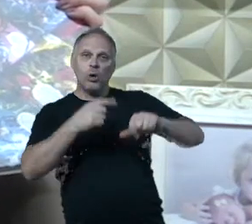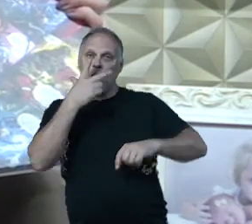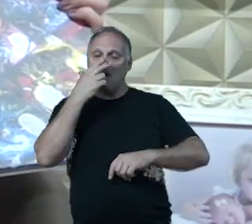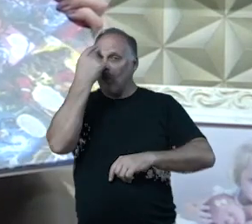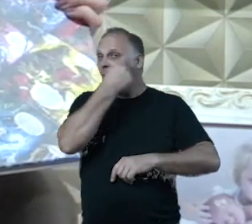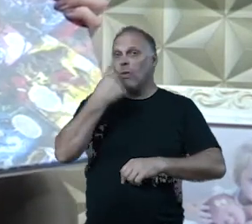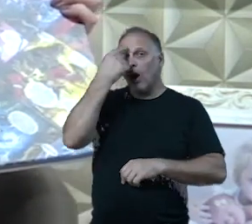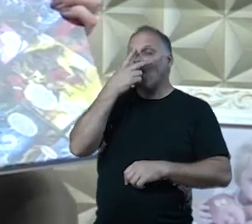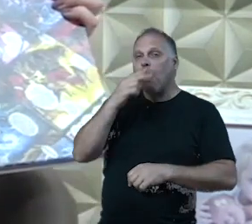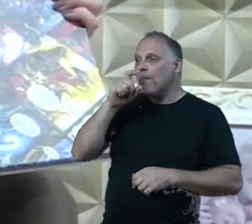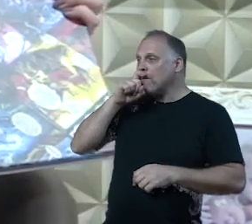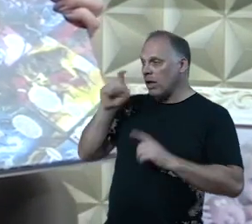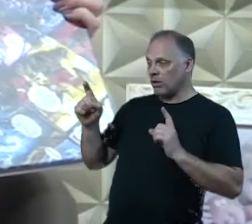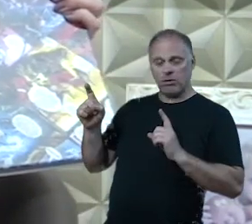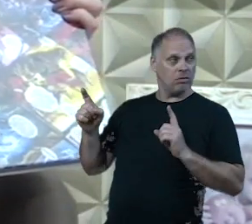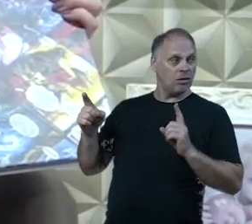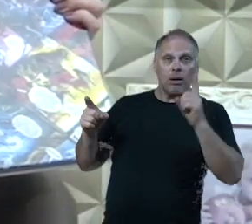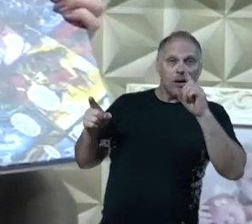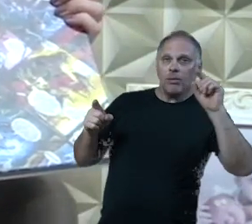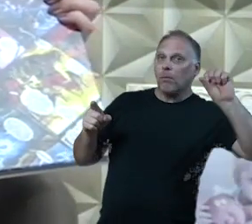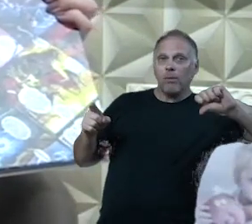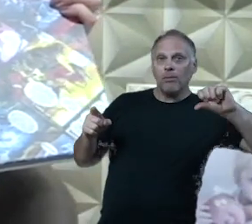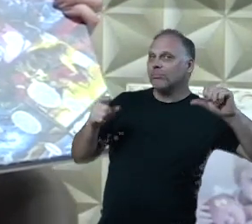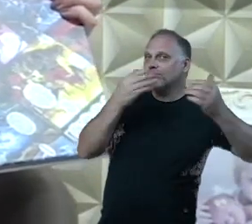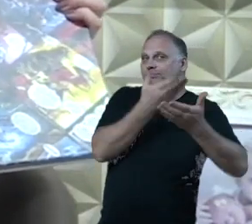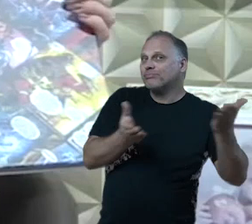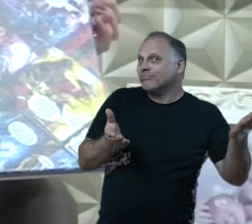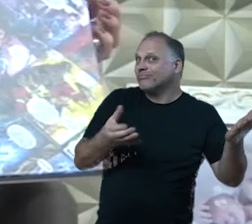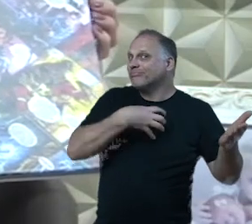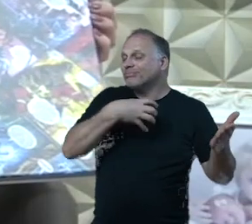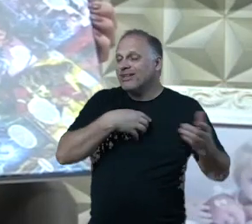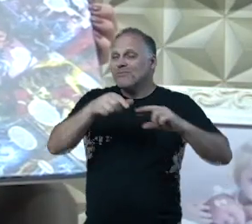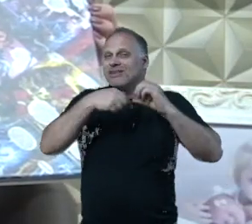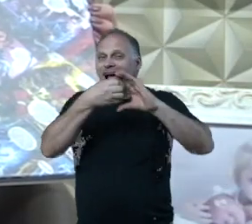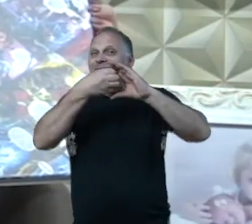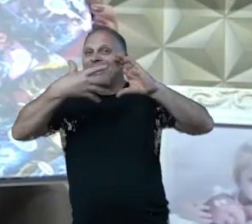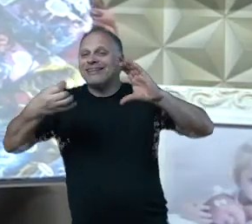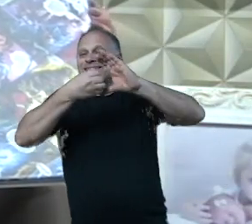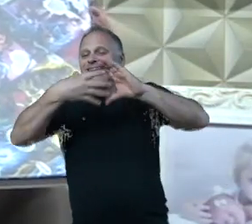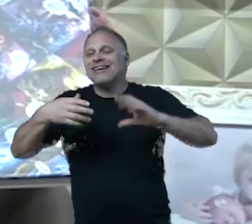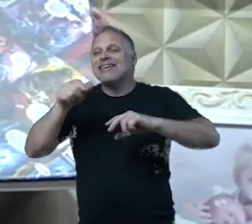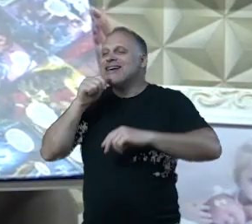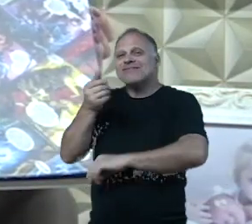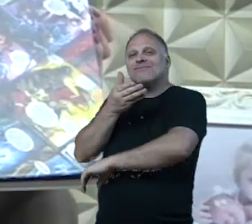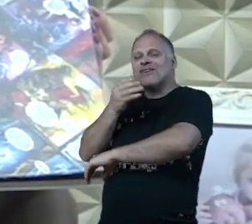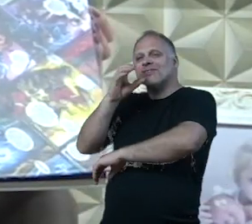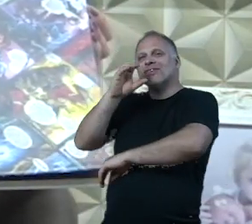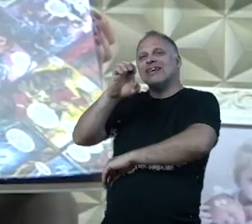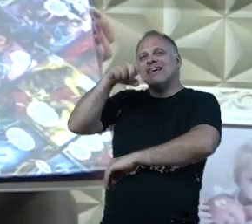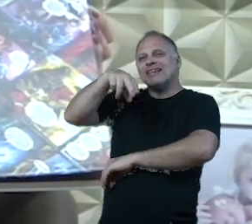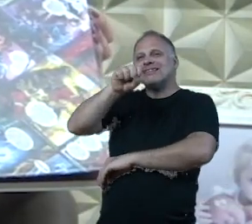Então, o quanto que ela mudou, assim, porque vai pegando umas características, enfim. E esse ensaio foi um ensaio que